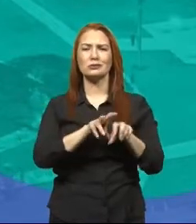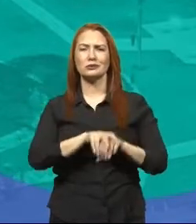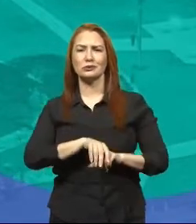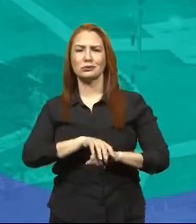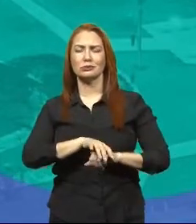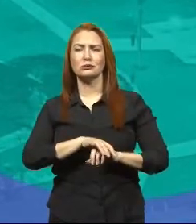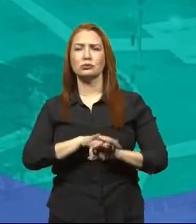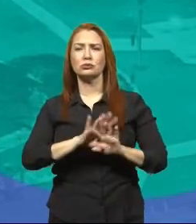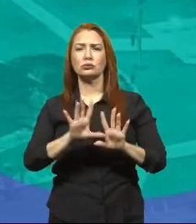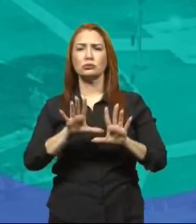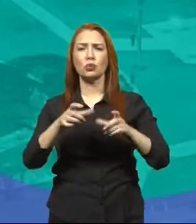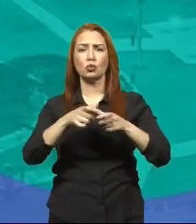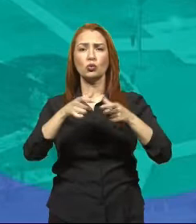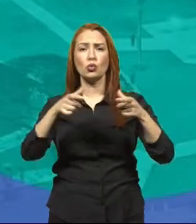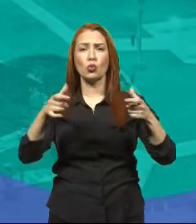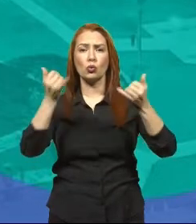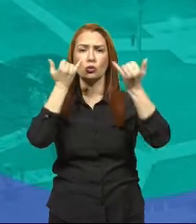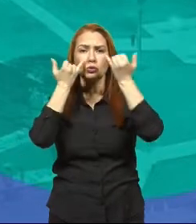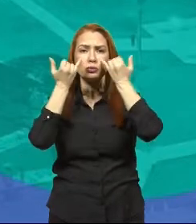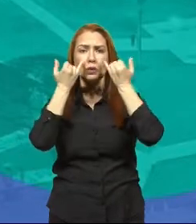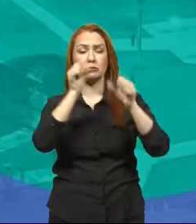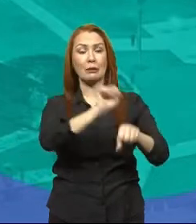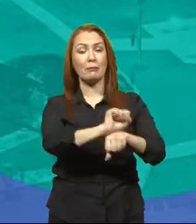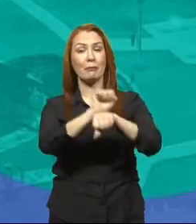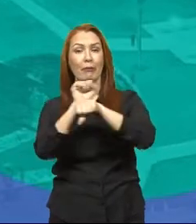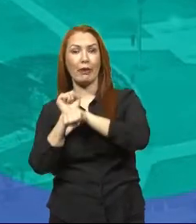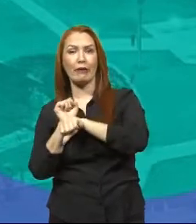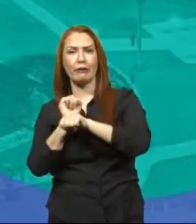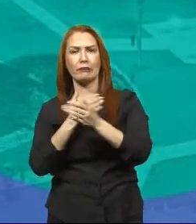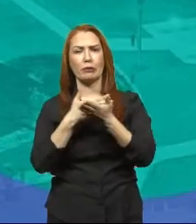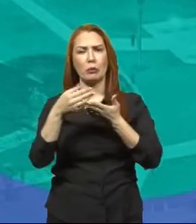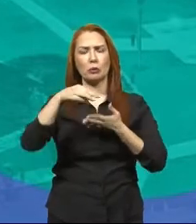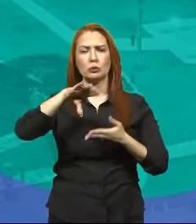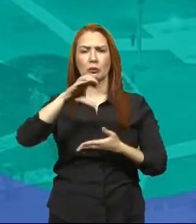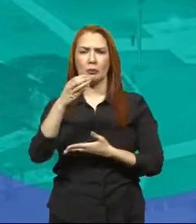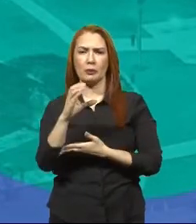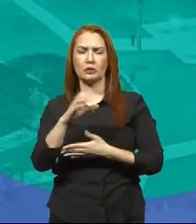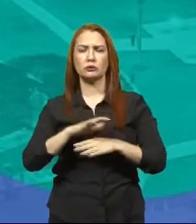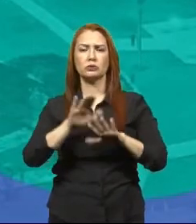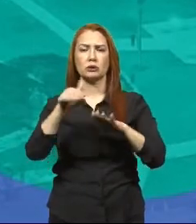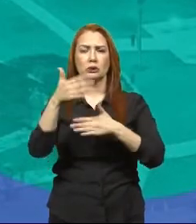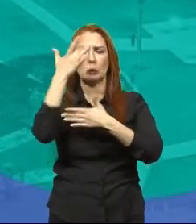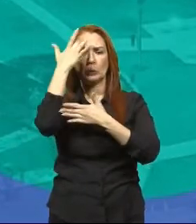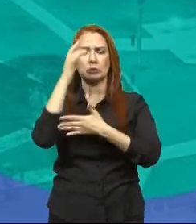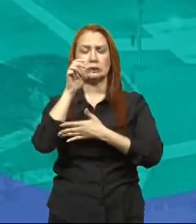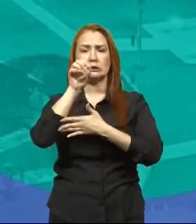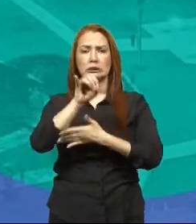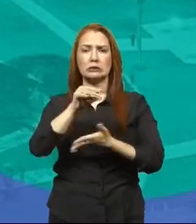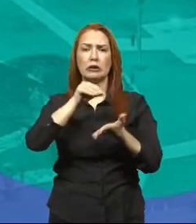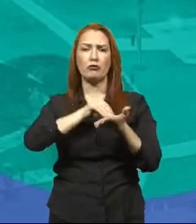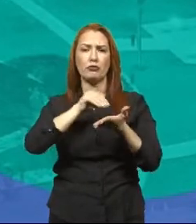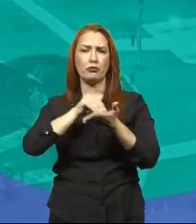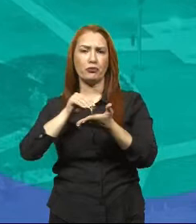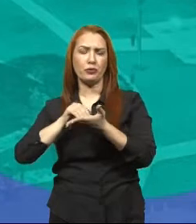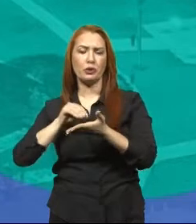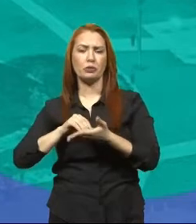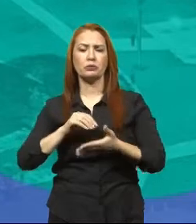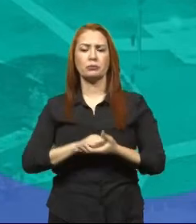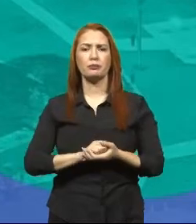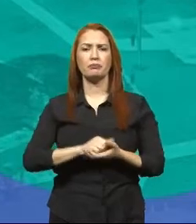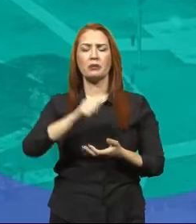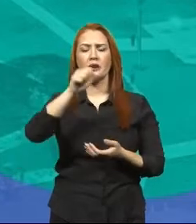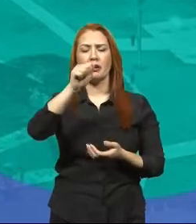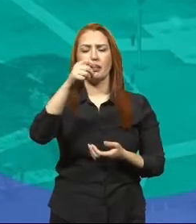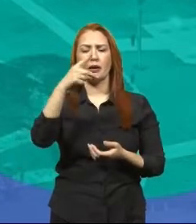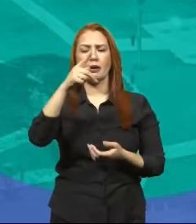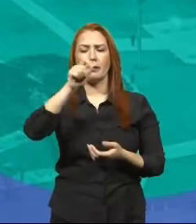março. A gente não sabe se é por falta de componente eletrônico, se está faltando equipamentos